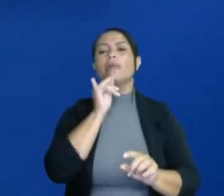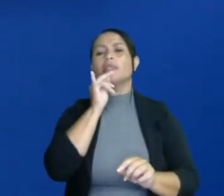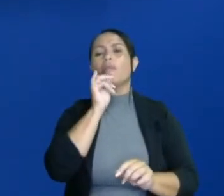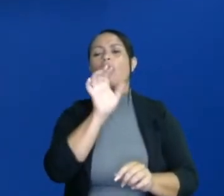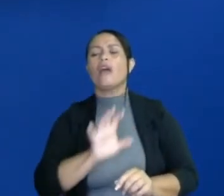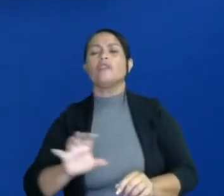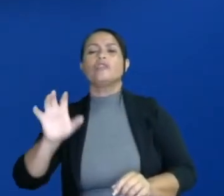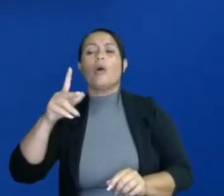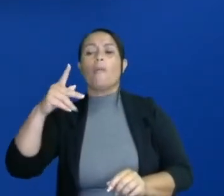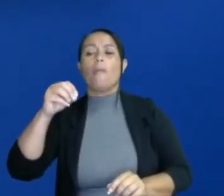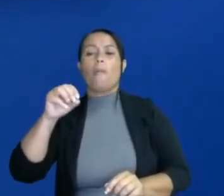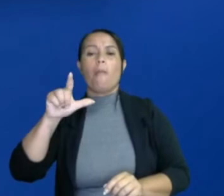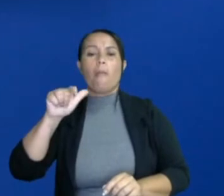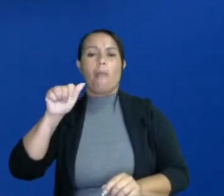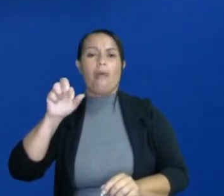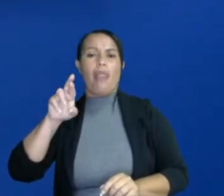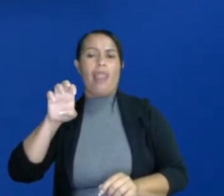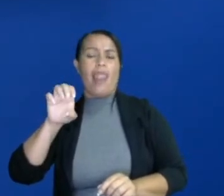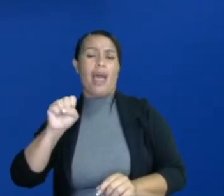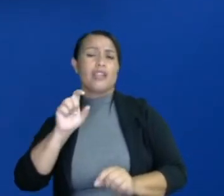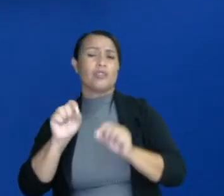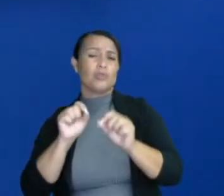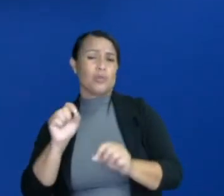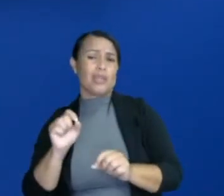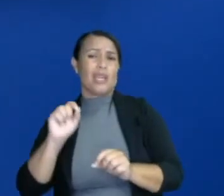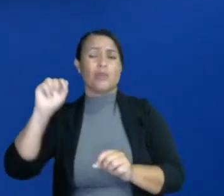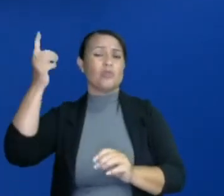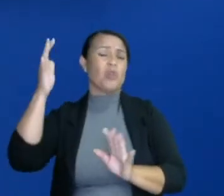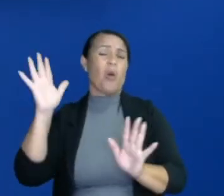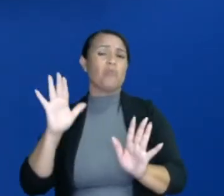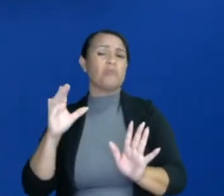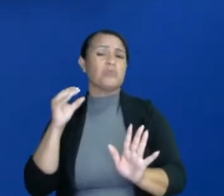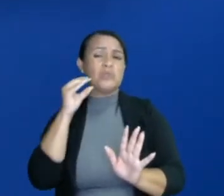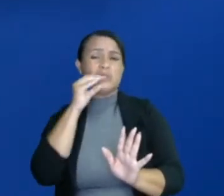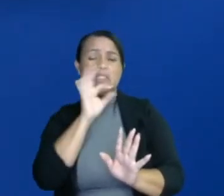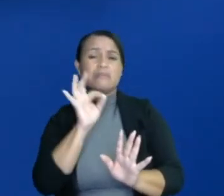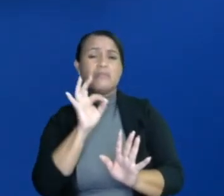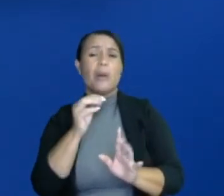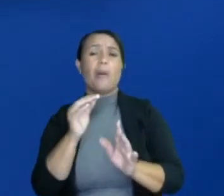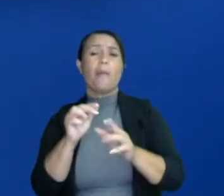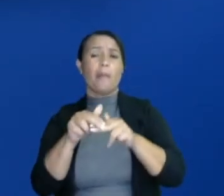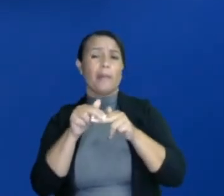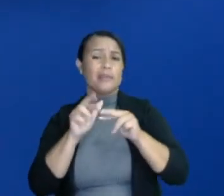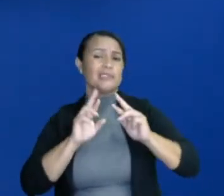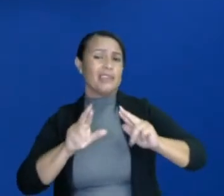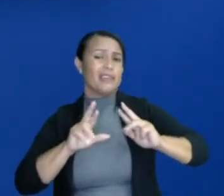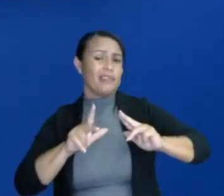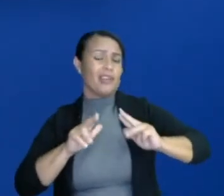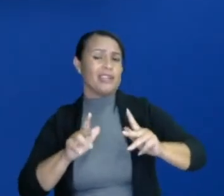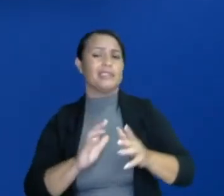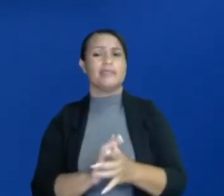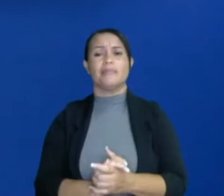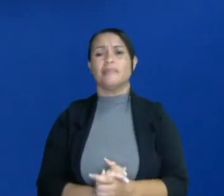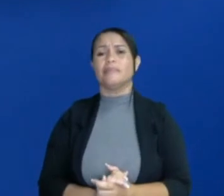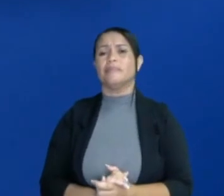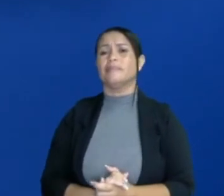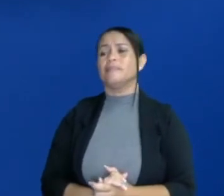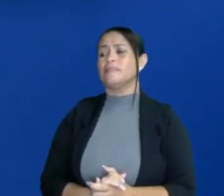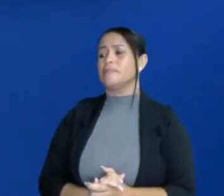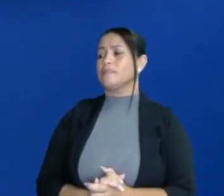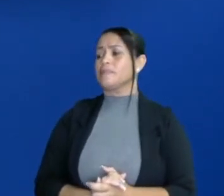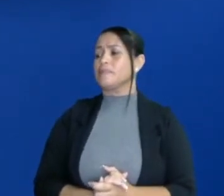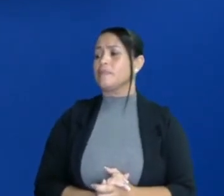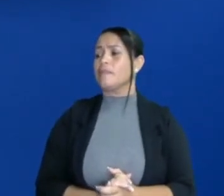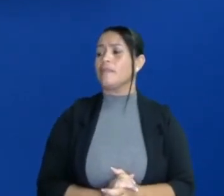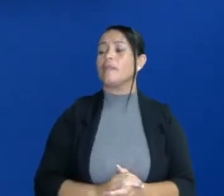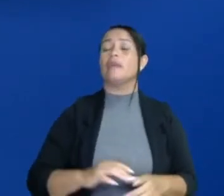solar praticamente tangencia a superfície, então ela não causa tanto aquecimento. Por isso, essa diferença, tá bom?